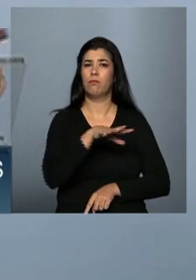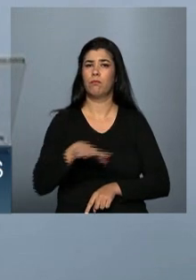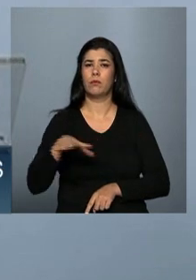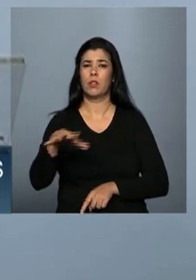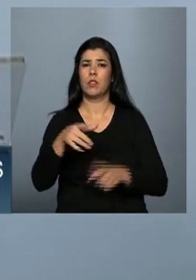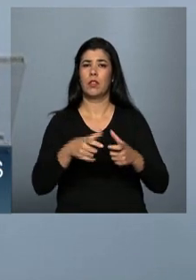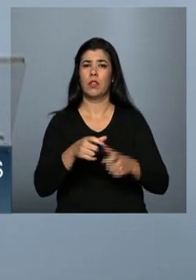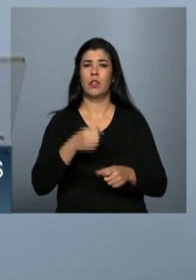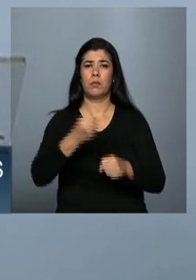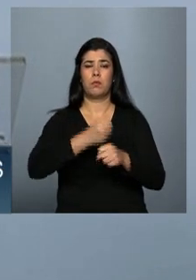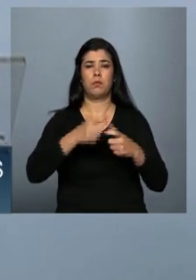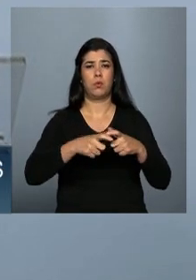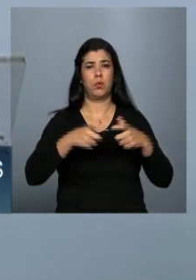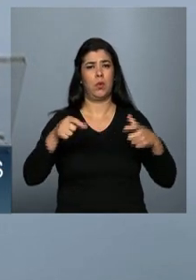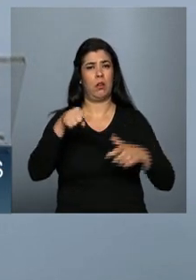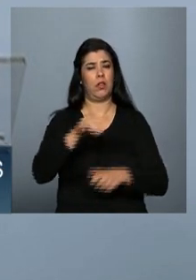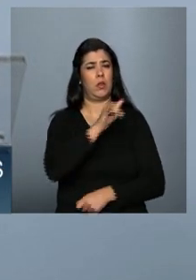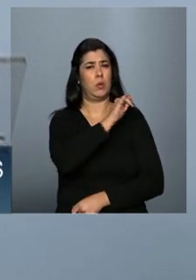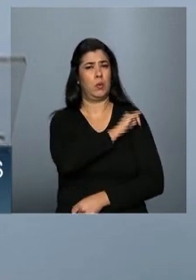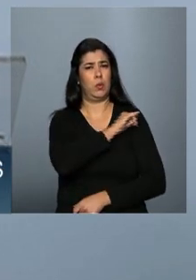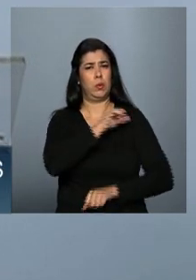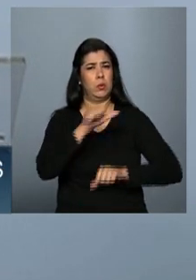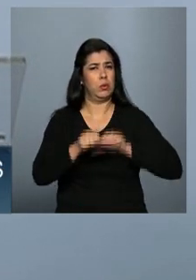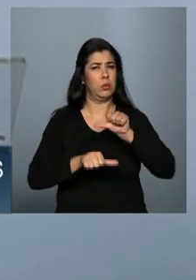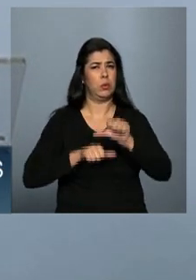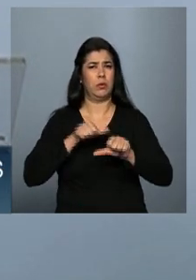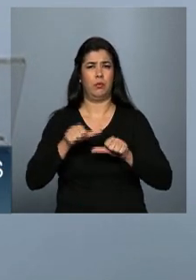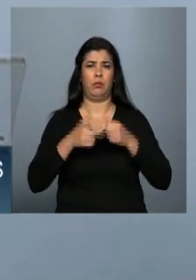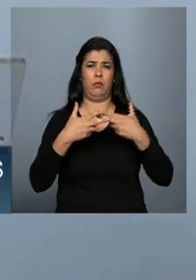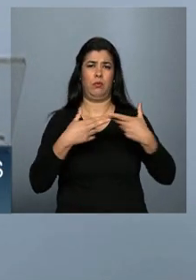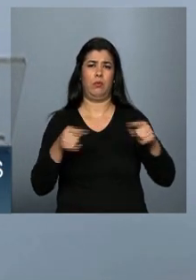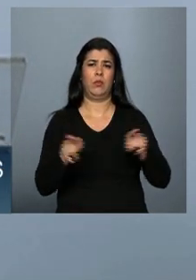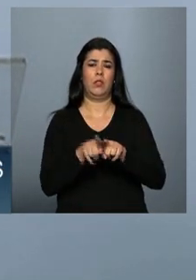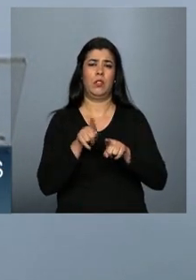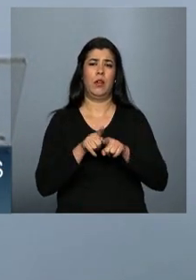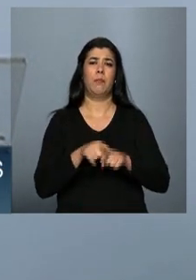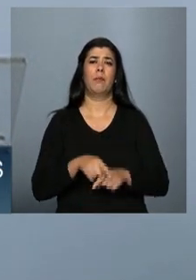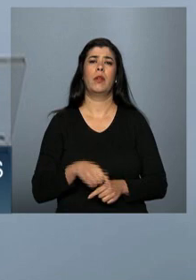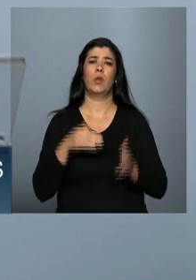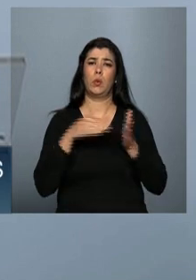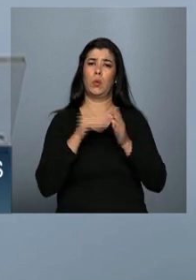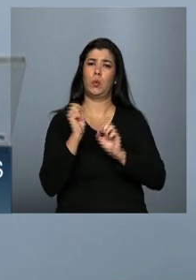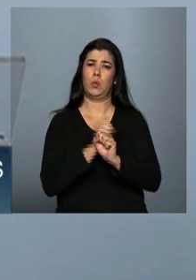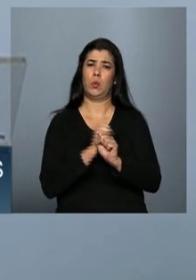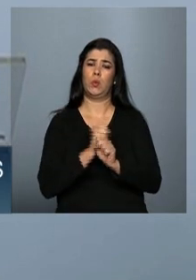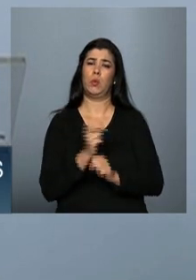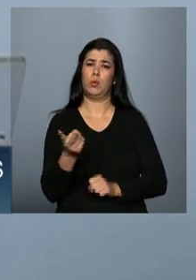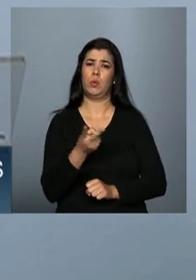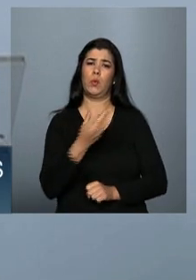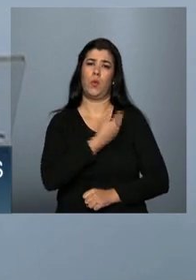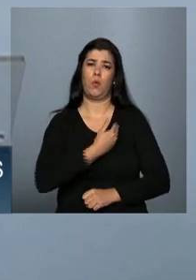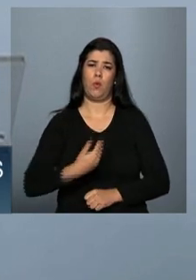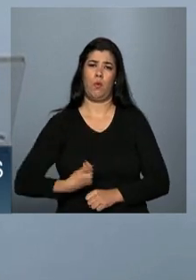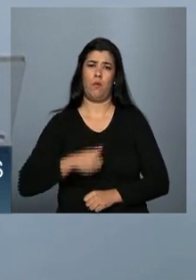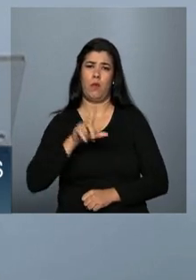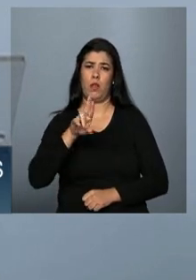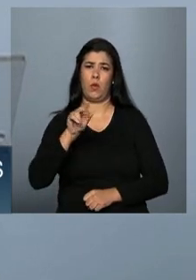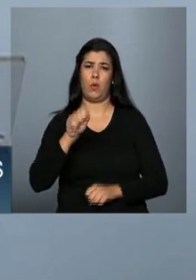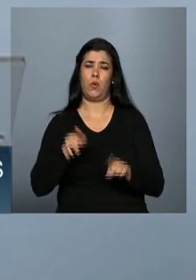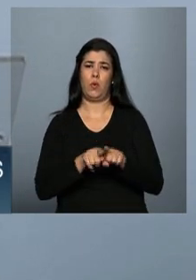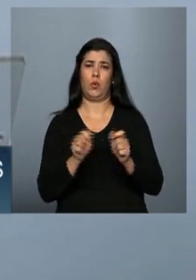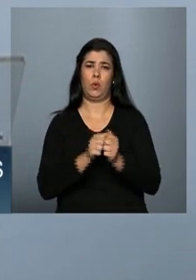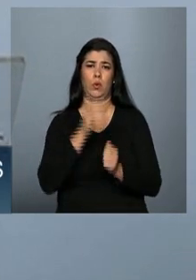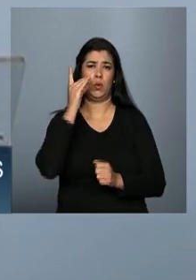porque o Rio de Janeiro mudou muito, presidenta, com tudo que a senhora e o presidente Lula fizeram pelo nosso estado e pela nossa cidade. O